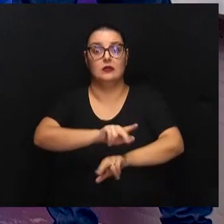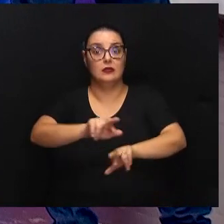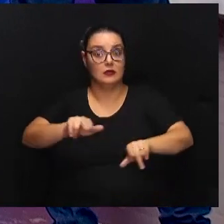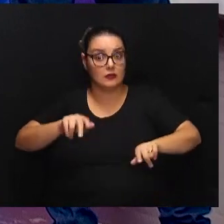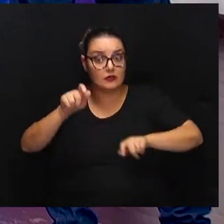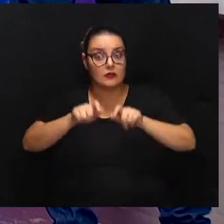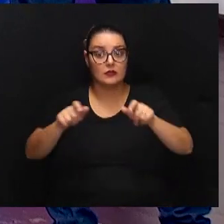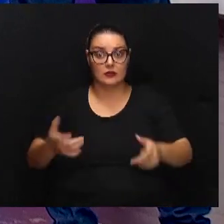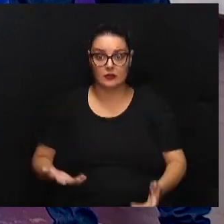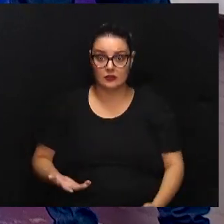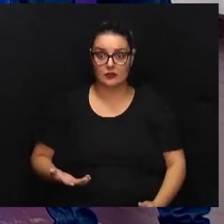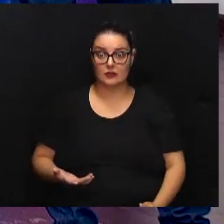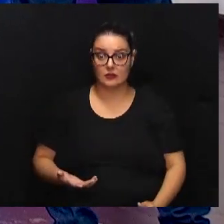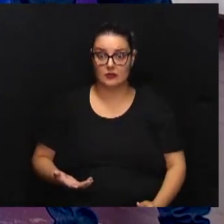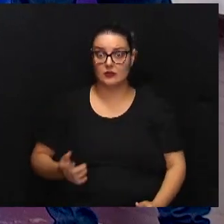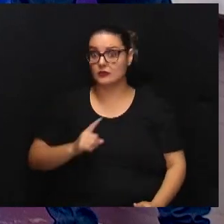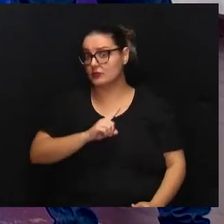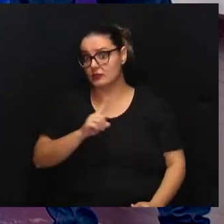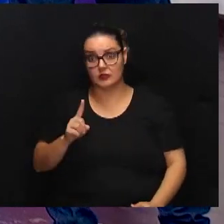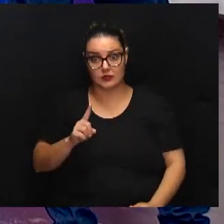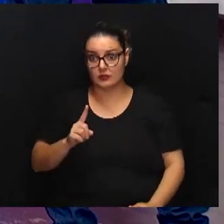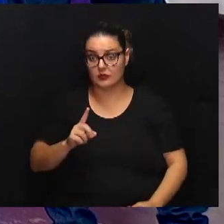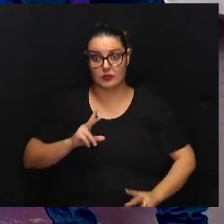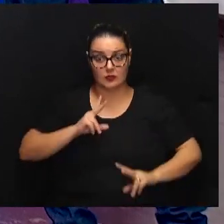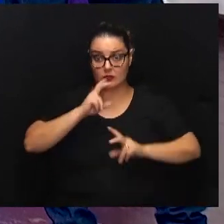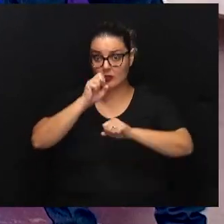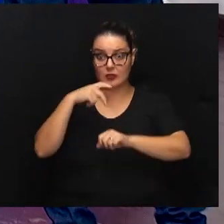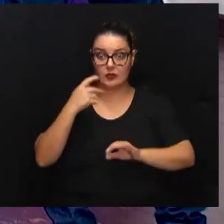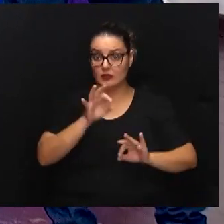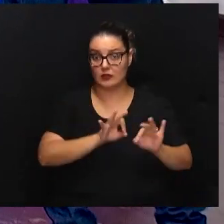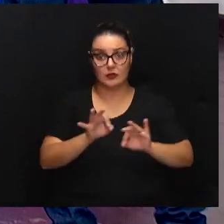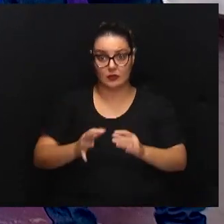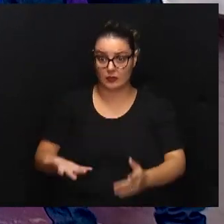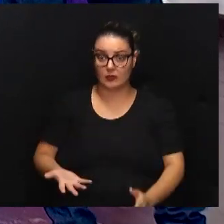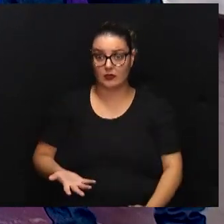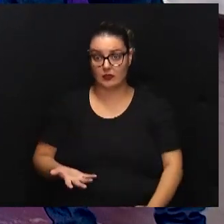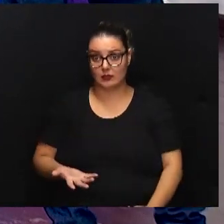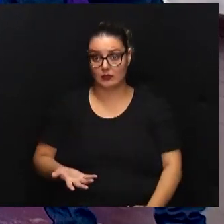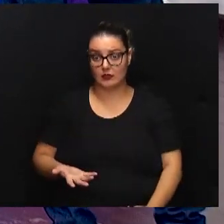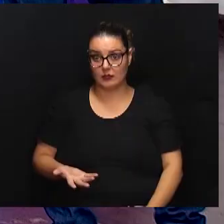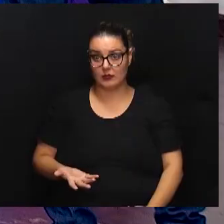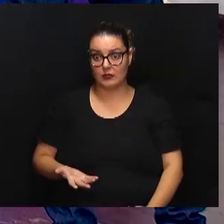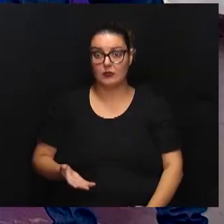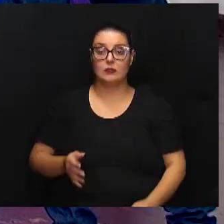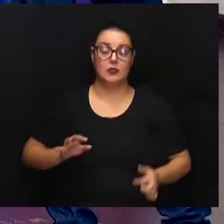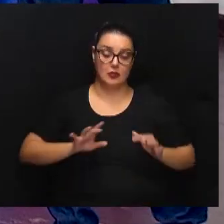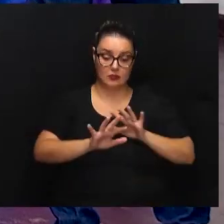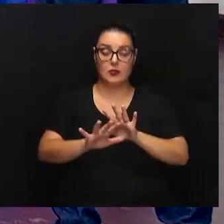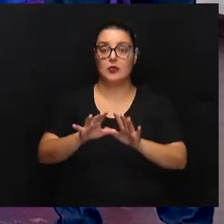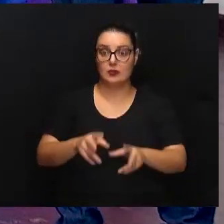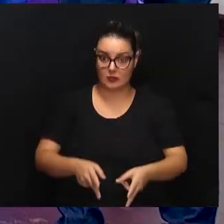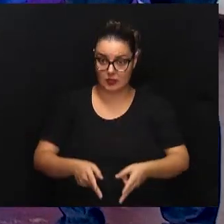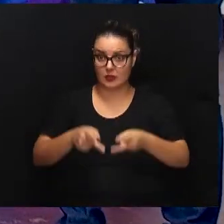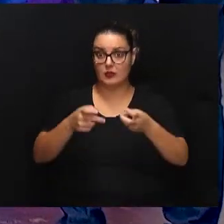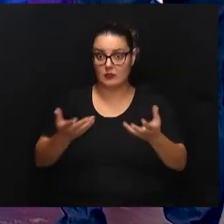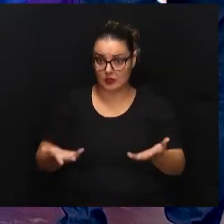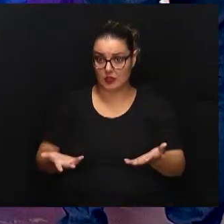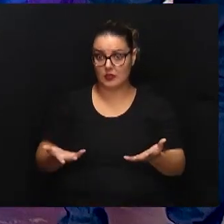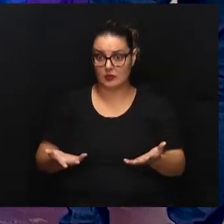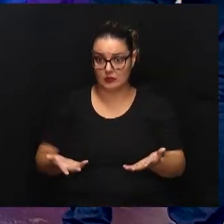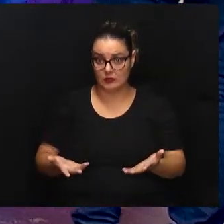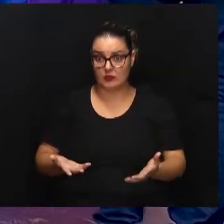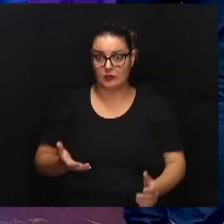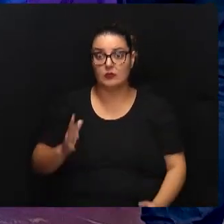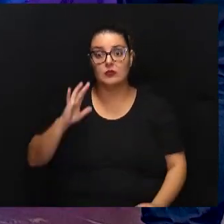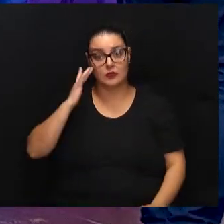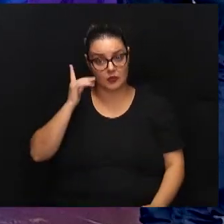força política organizada para que a parada seja reconhecida. Então, eu acho que é importante a gente ter uma